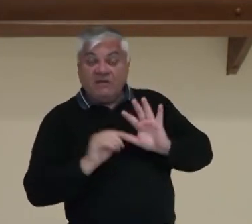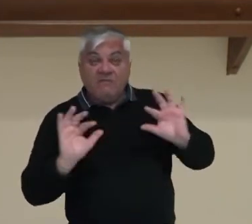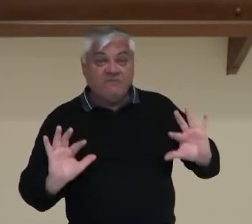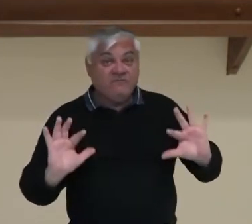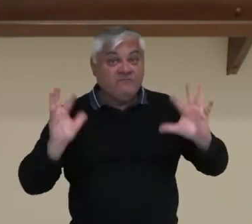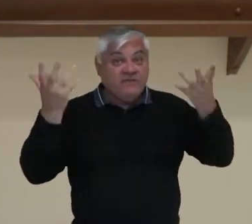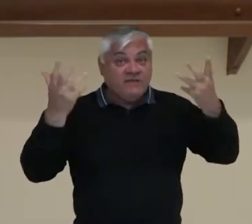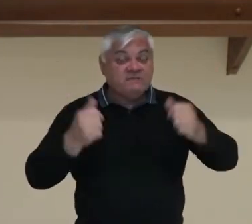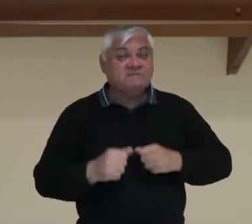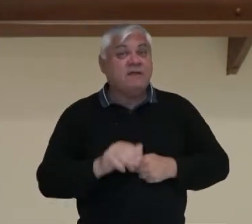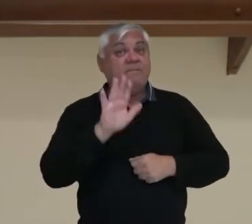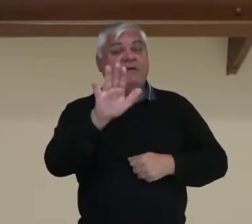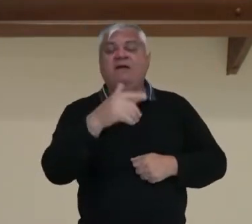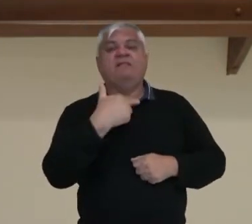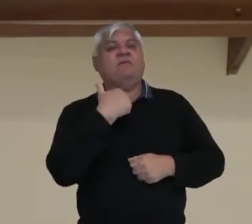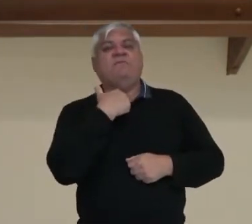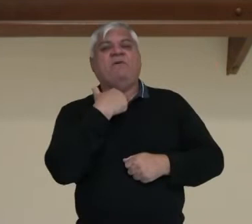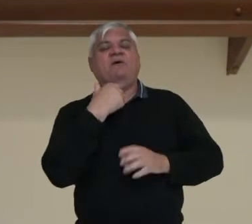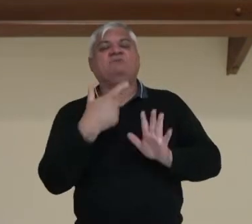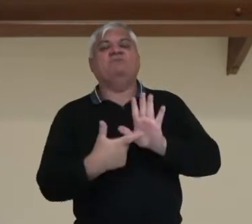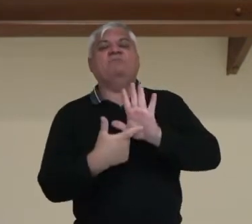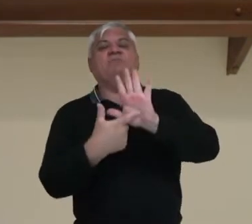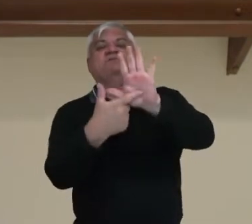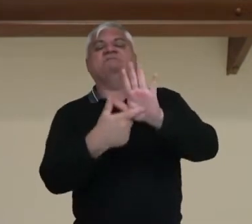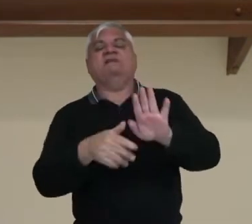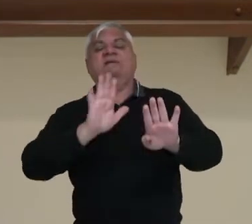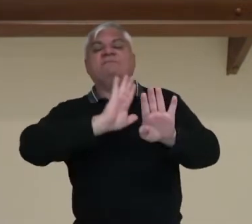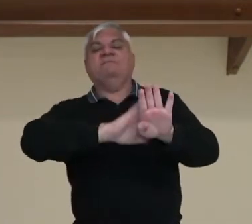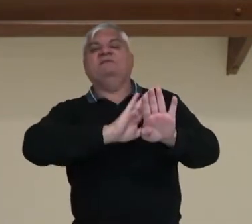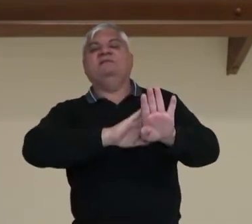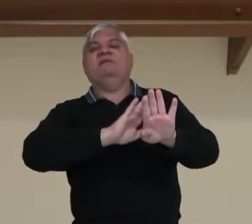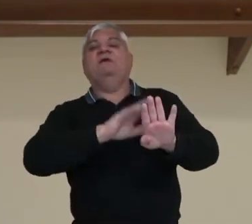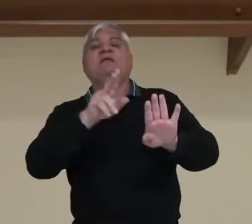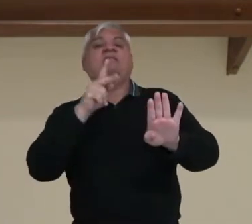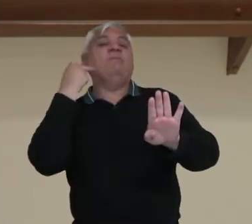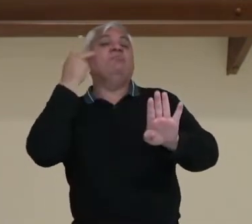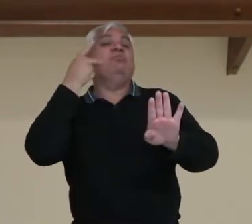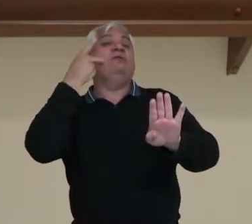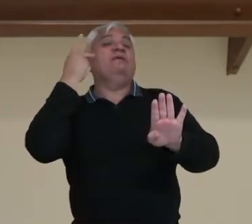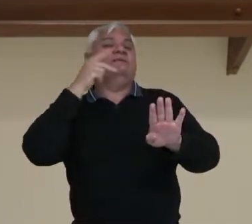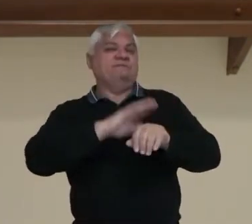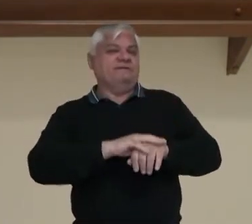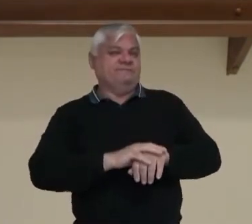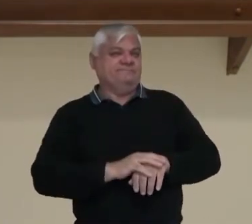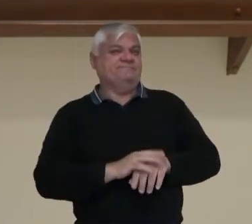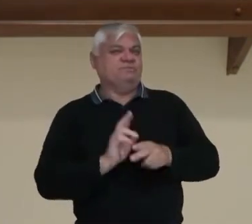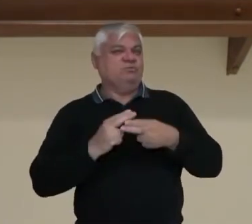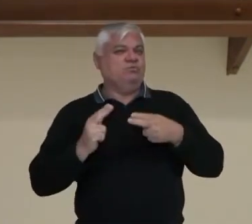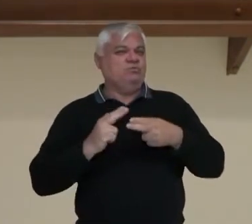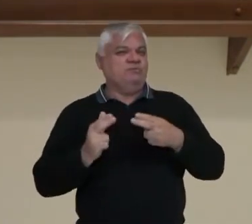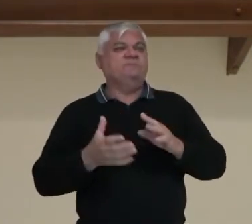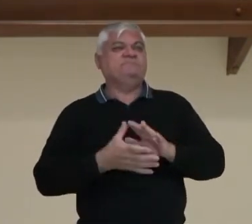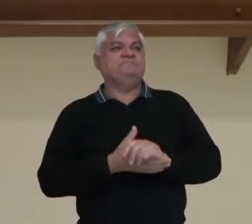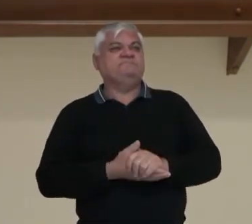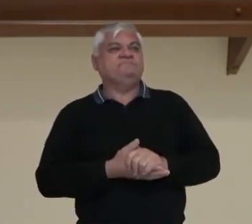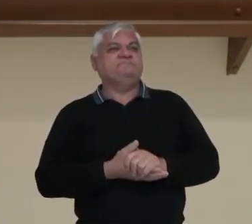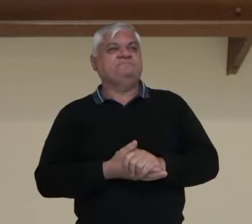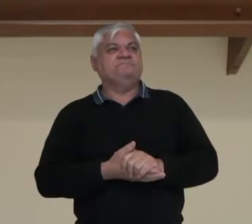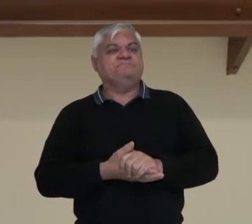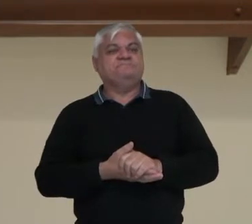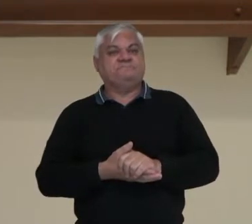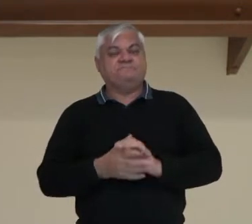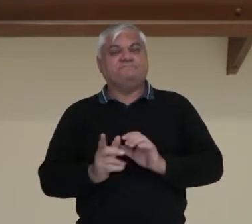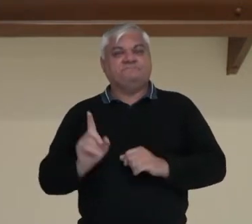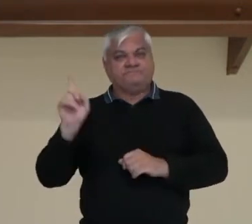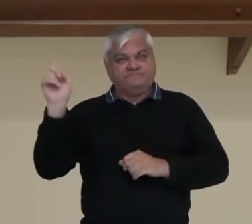acontecendo, mas não expor os escândalos que ocorriam dentro da política. Aqui a gente tem mais uma